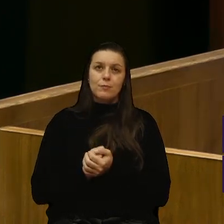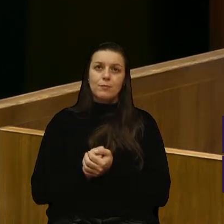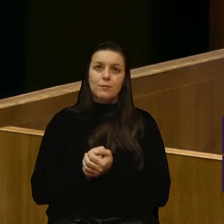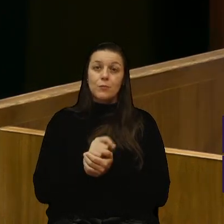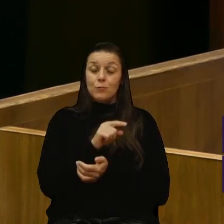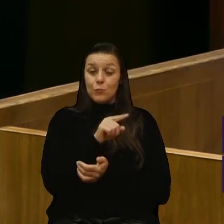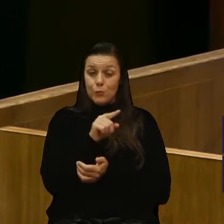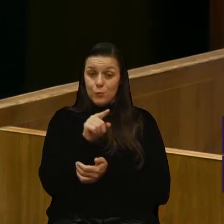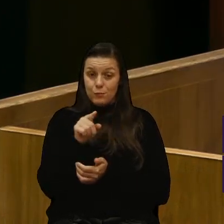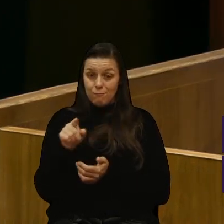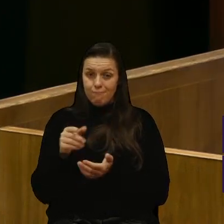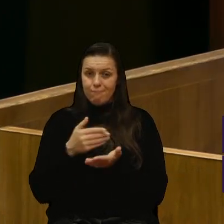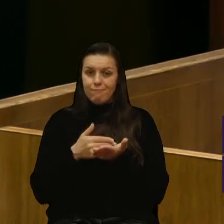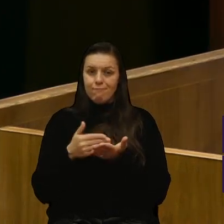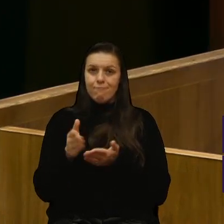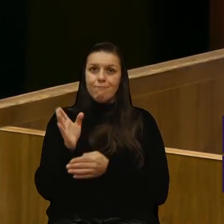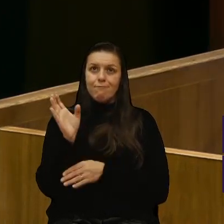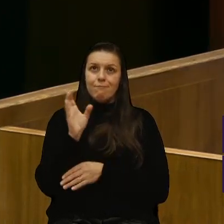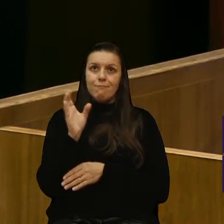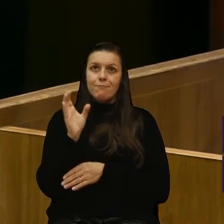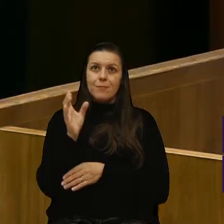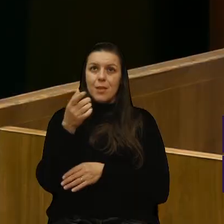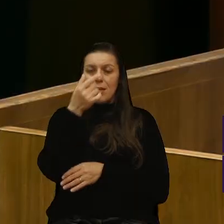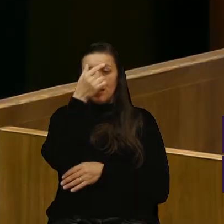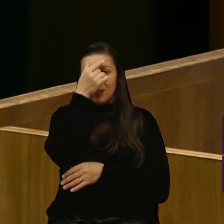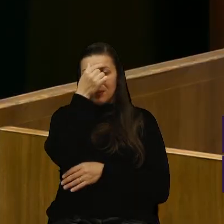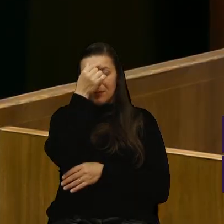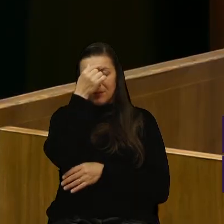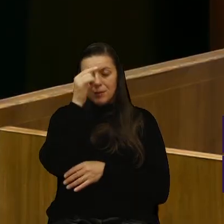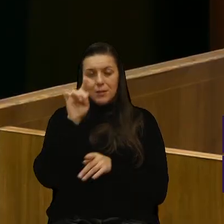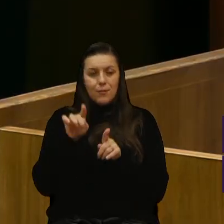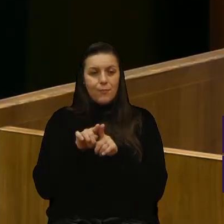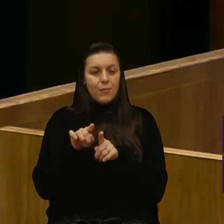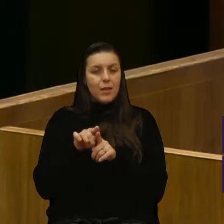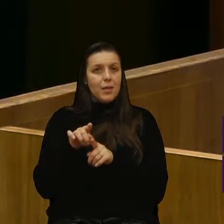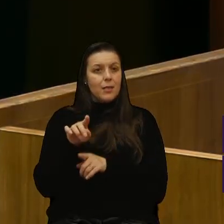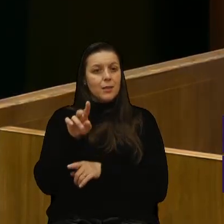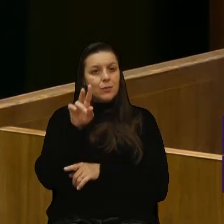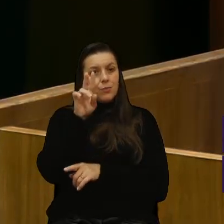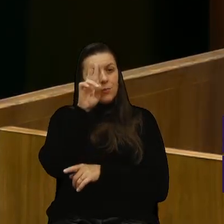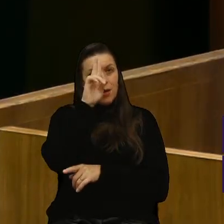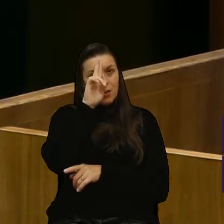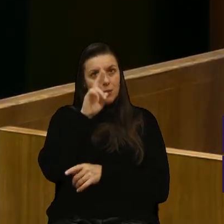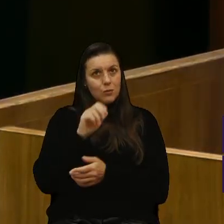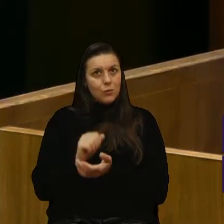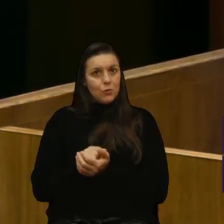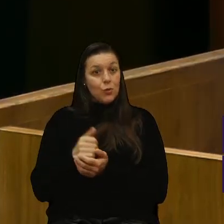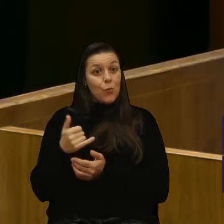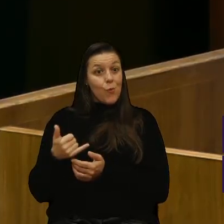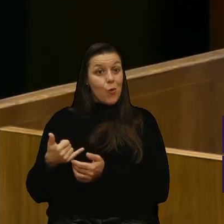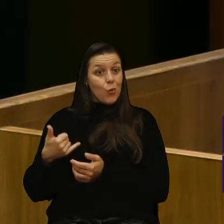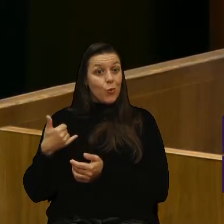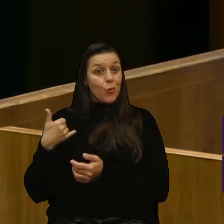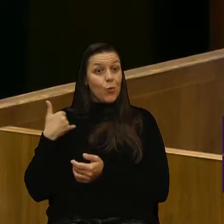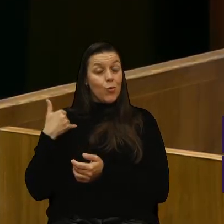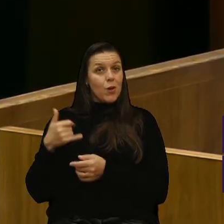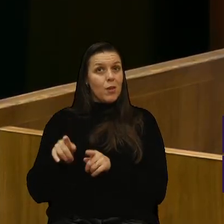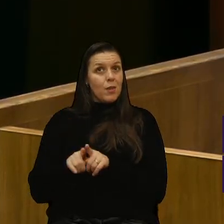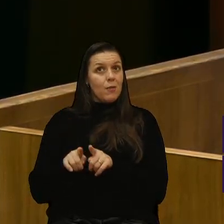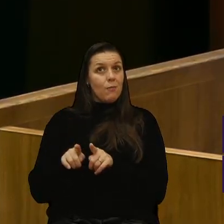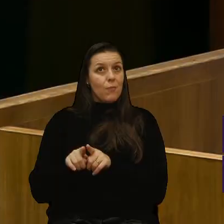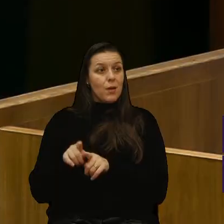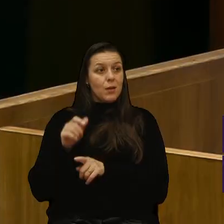Bolsistas da iniciação científica, tanto da graduação quanto do ensino médio. E muito me orgulha que os bolsistas do